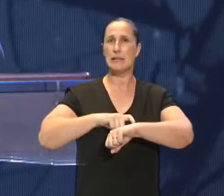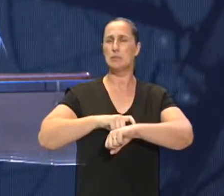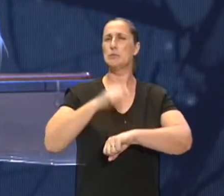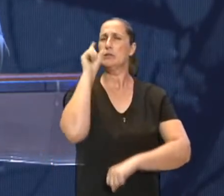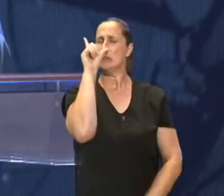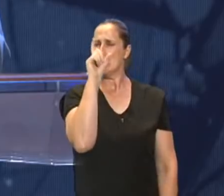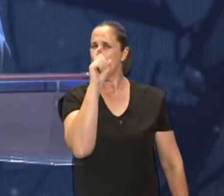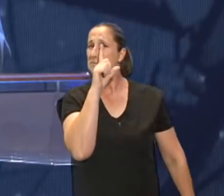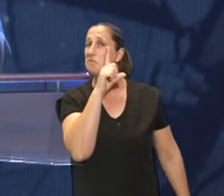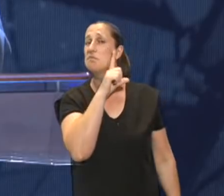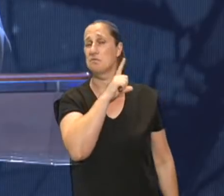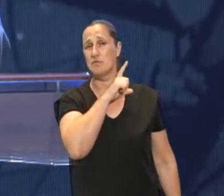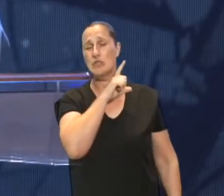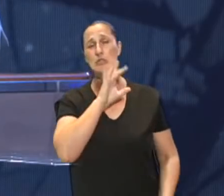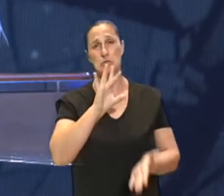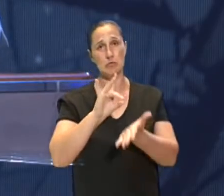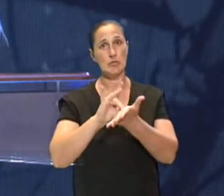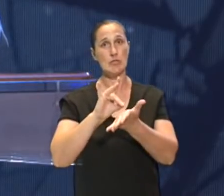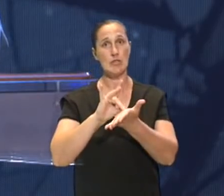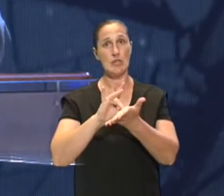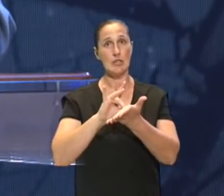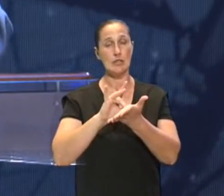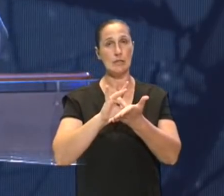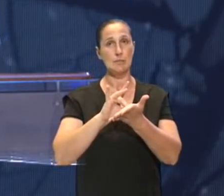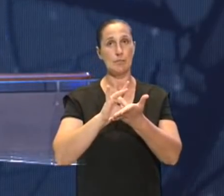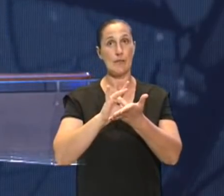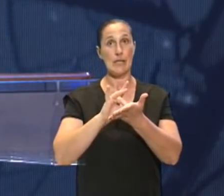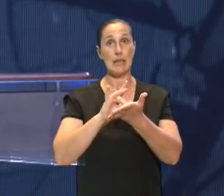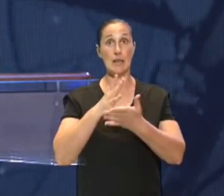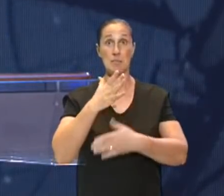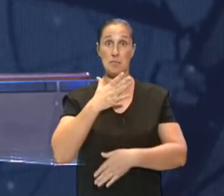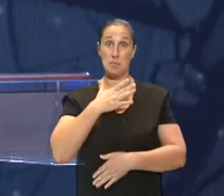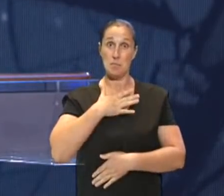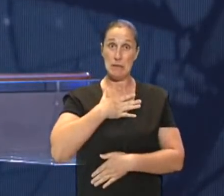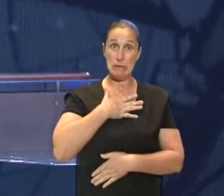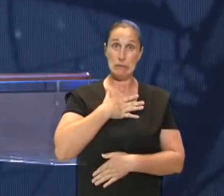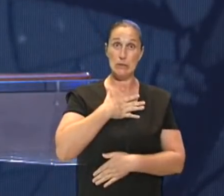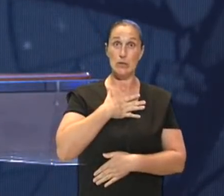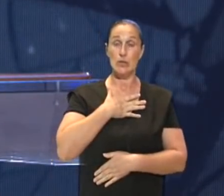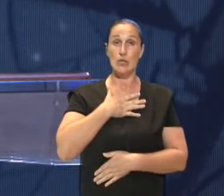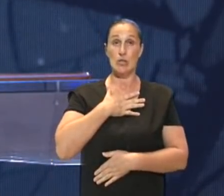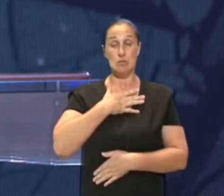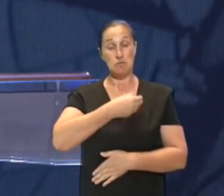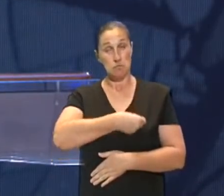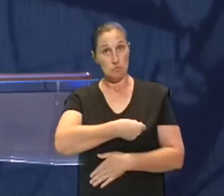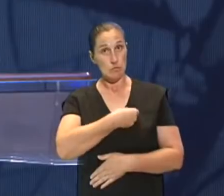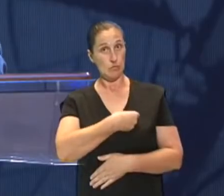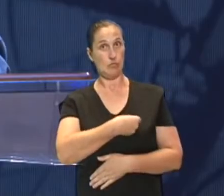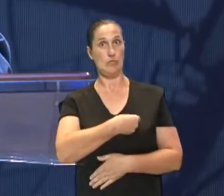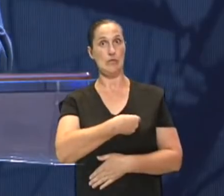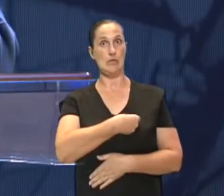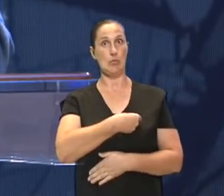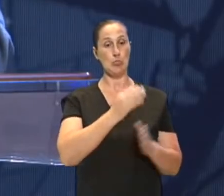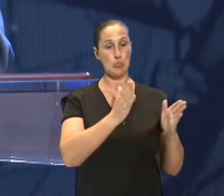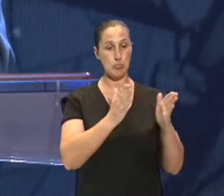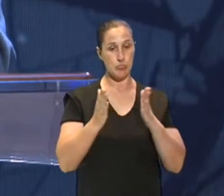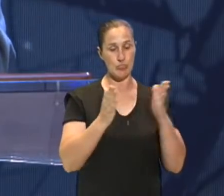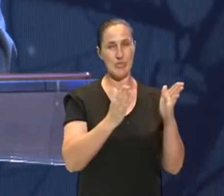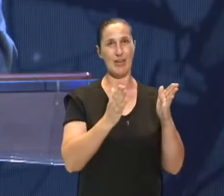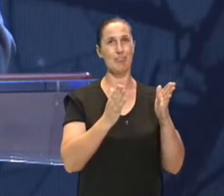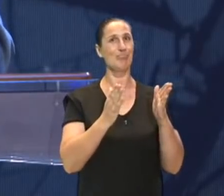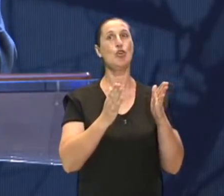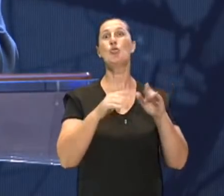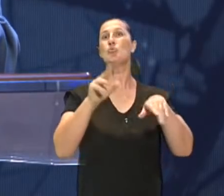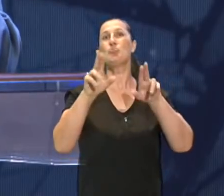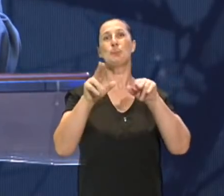nunca vivemos, não é? Na minha geração, no meu tempo de vida, tá? Eu nunca vivi